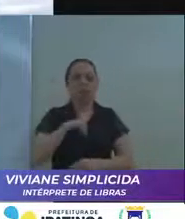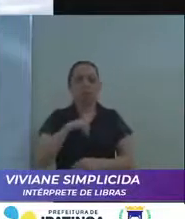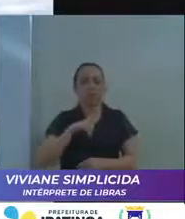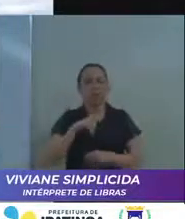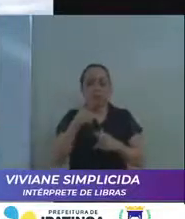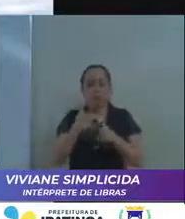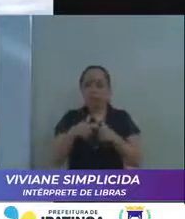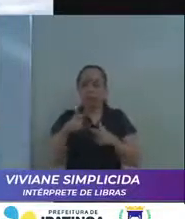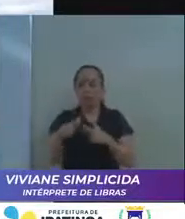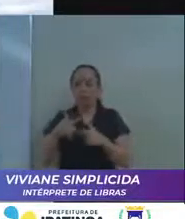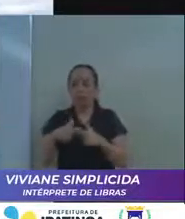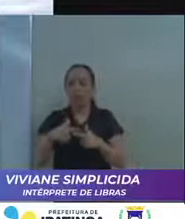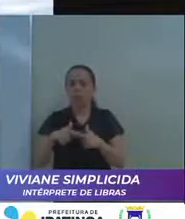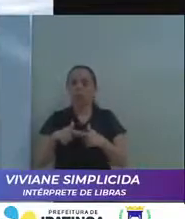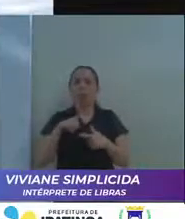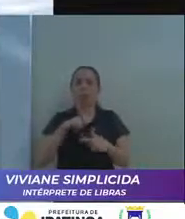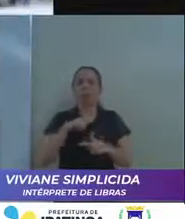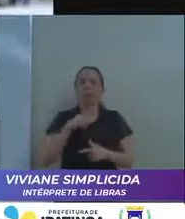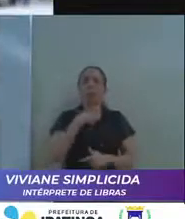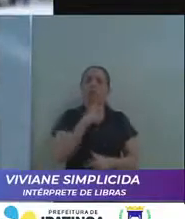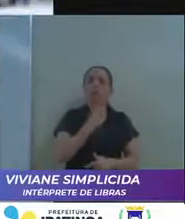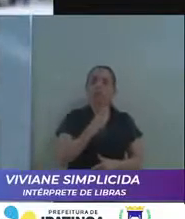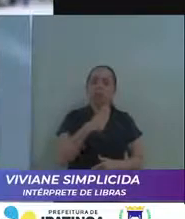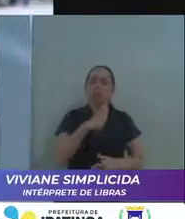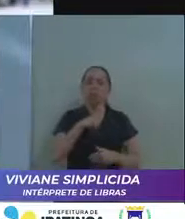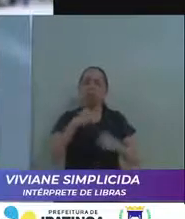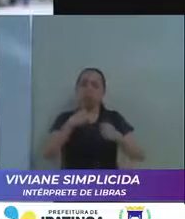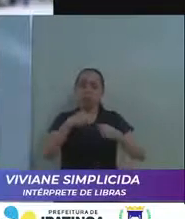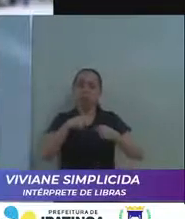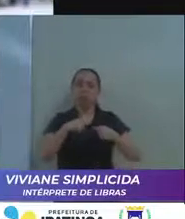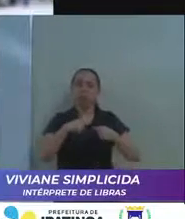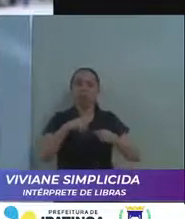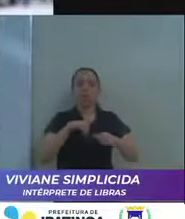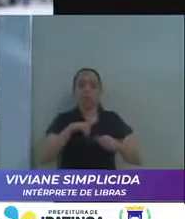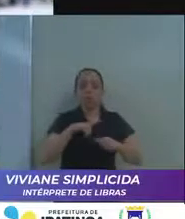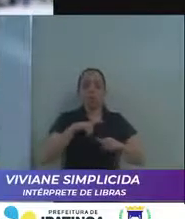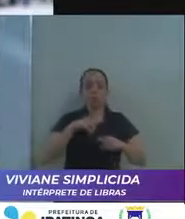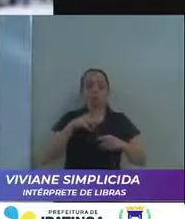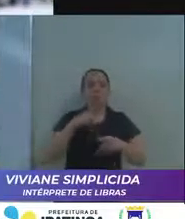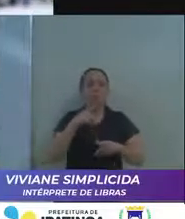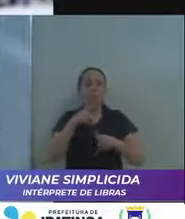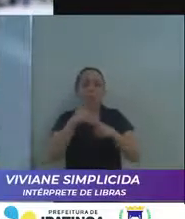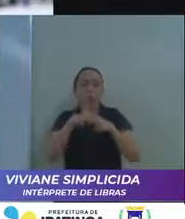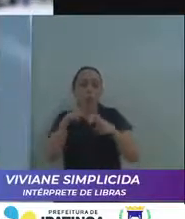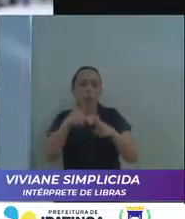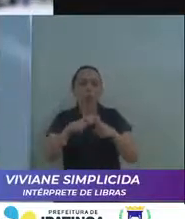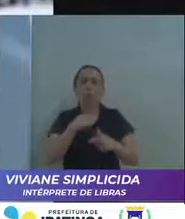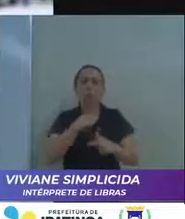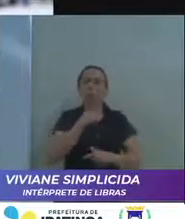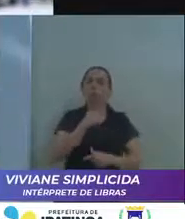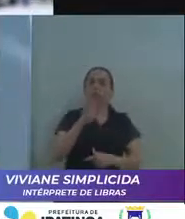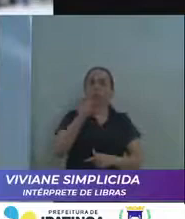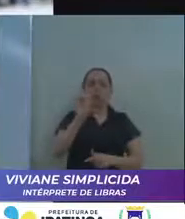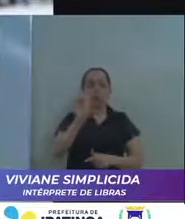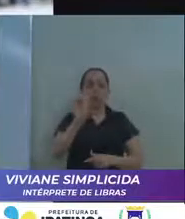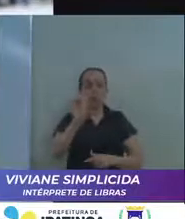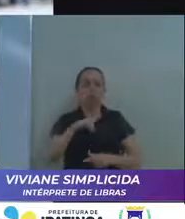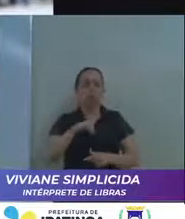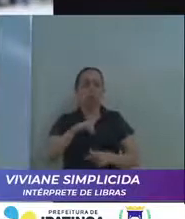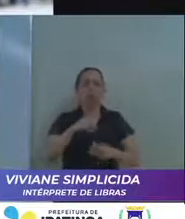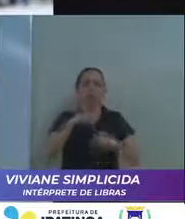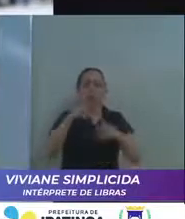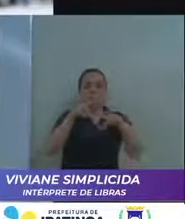poderá interferir na qualidade de vida, uma vez que um problema vocal não interfere somente na dificuldade de produção do